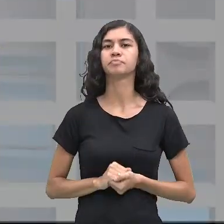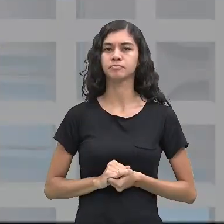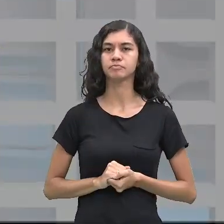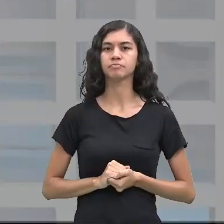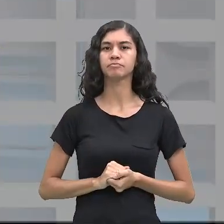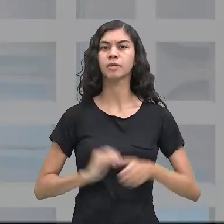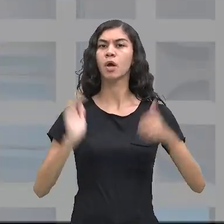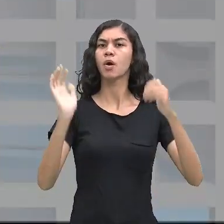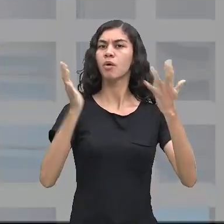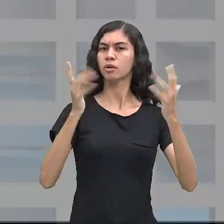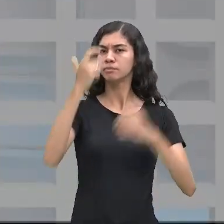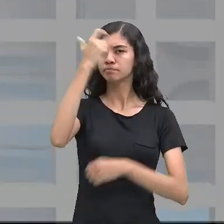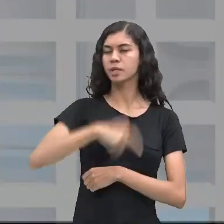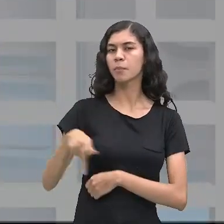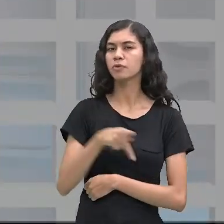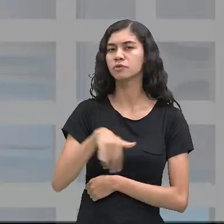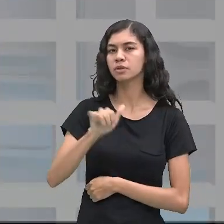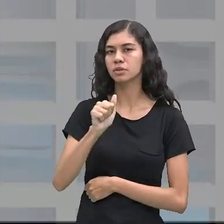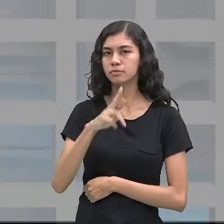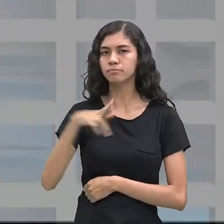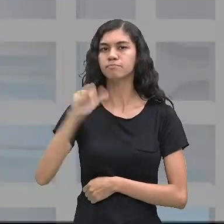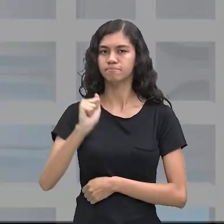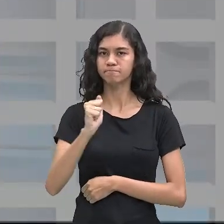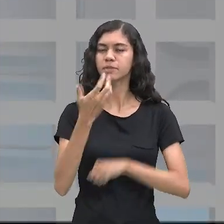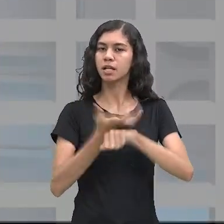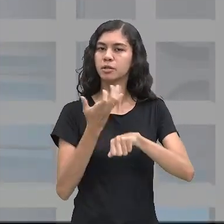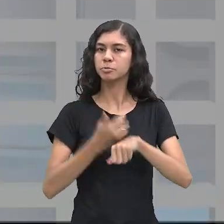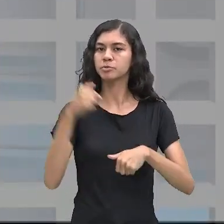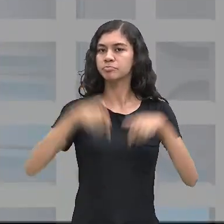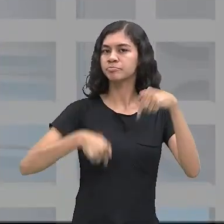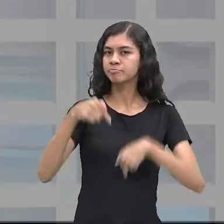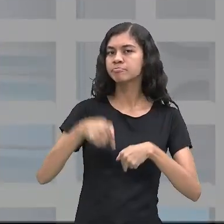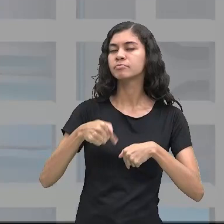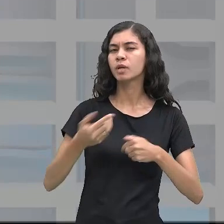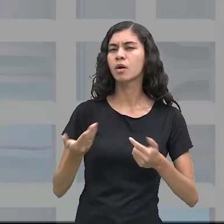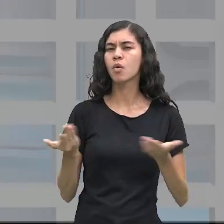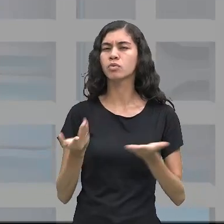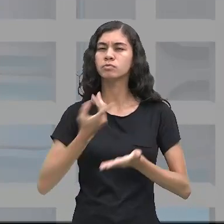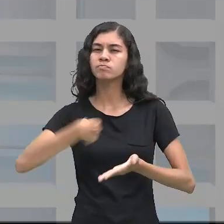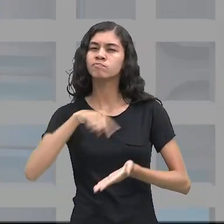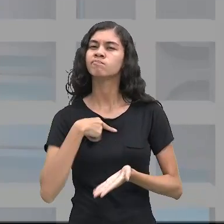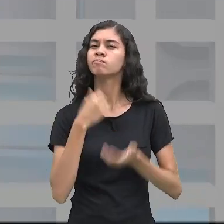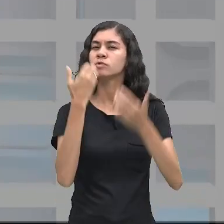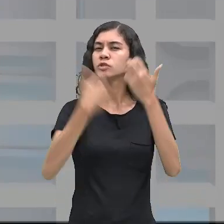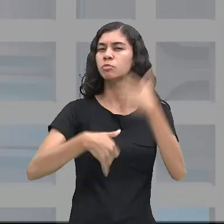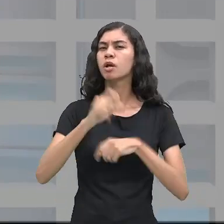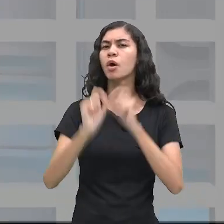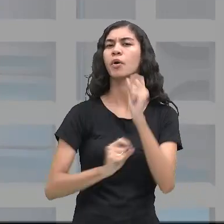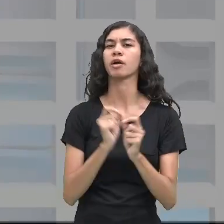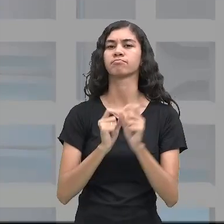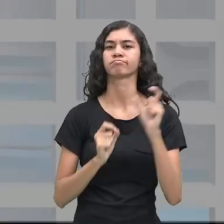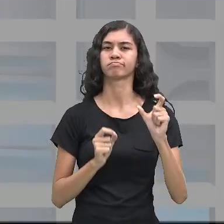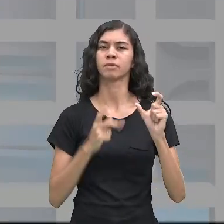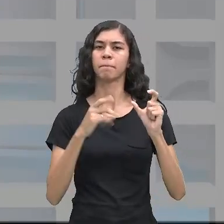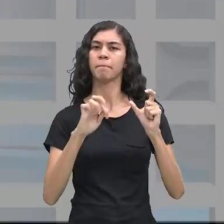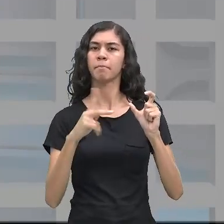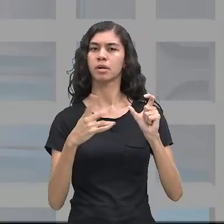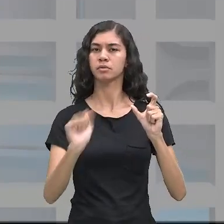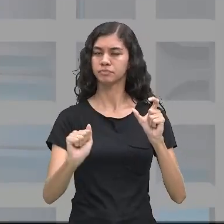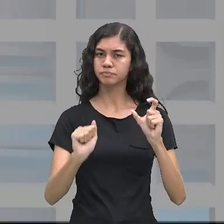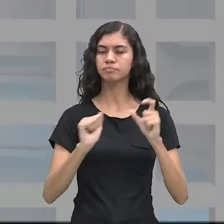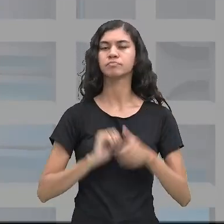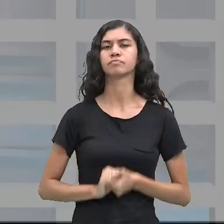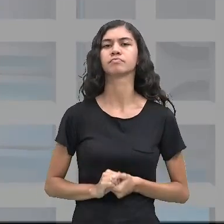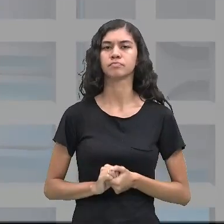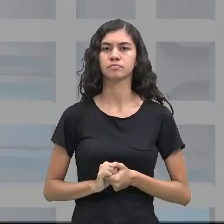Olá, sou a professora Yara Graça, professora de Química, e hoje a gente vai conversar um pouquinho sobre as pilhas. Então, gente, as pilhas